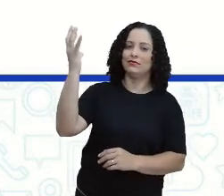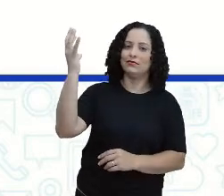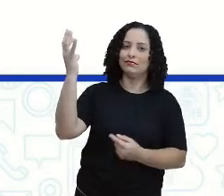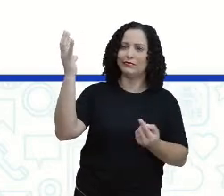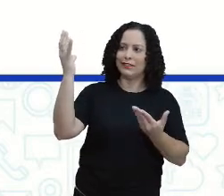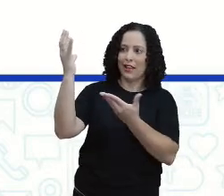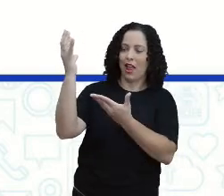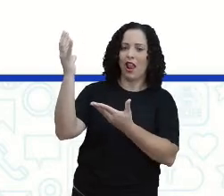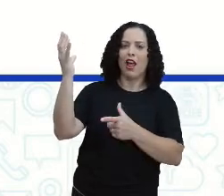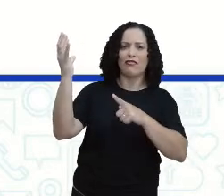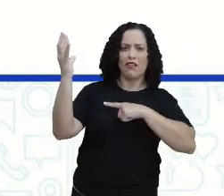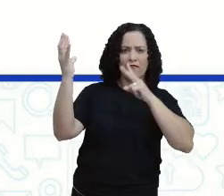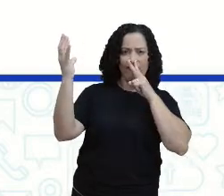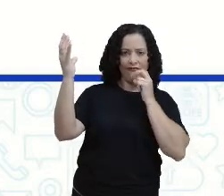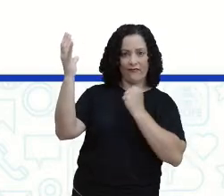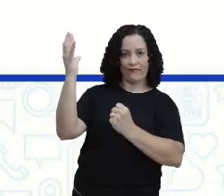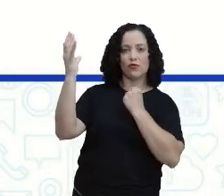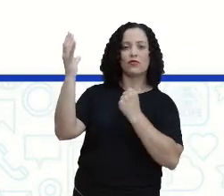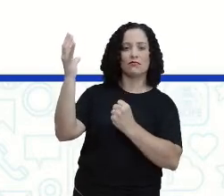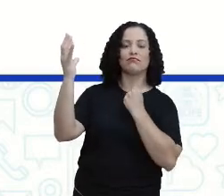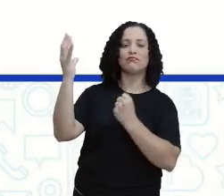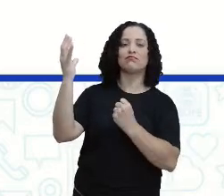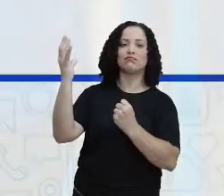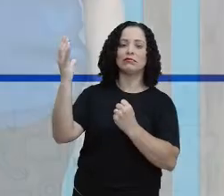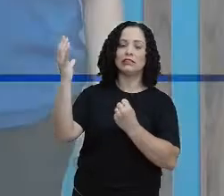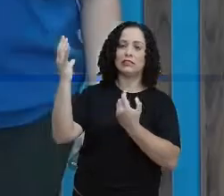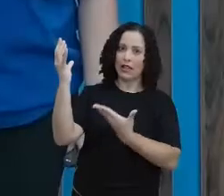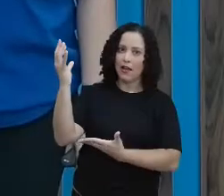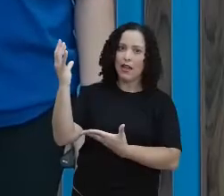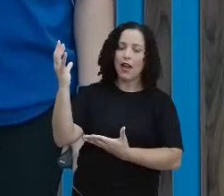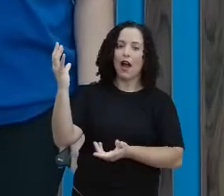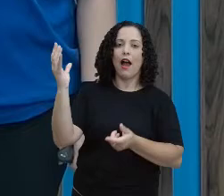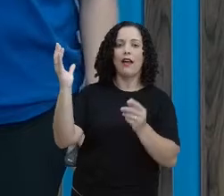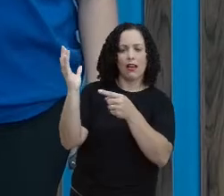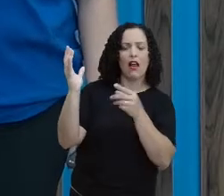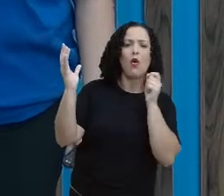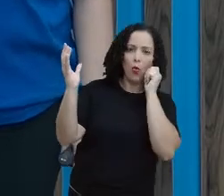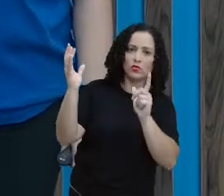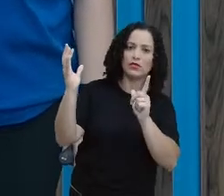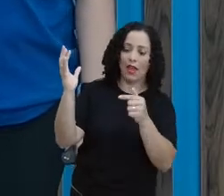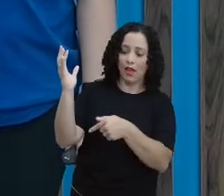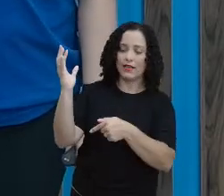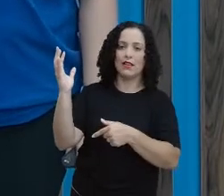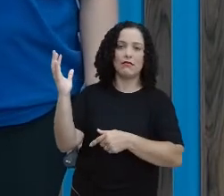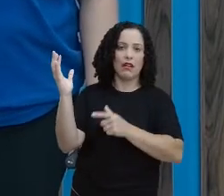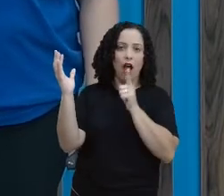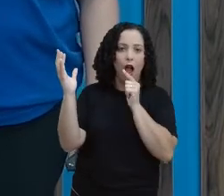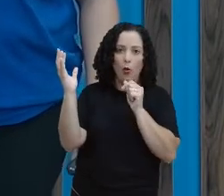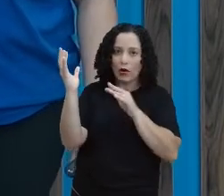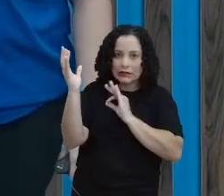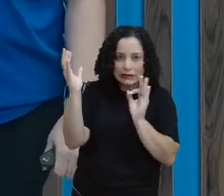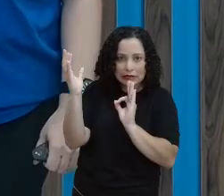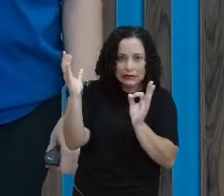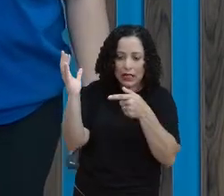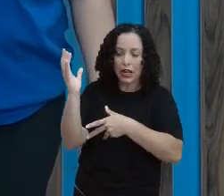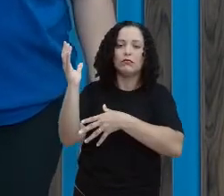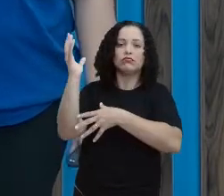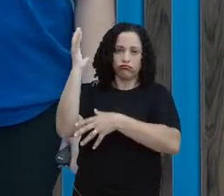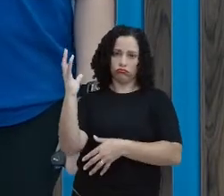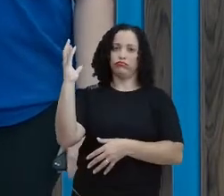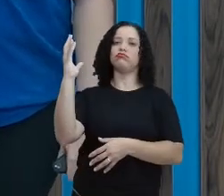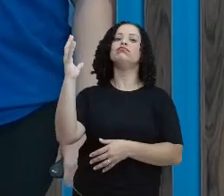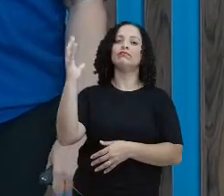aí resistência o estresse hídrico, né? A essa ausência de água. Então, vamos dizer que essa planta,